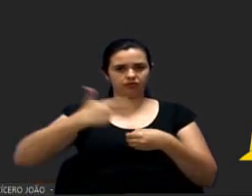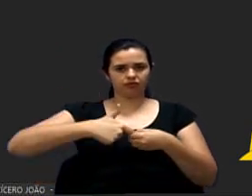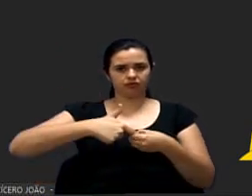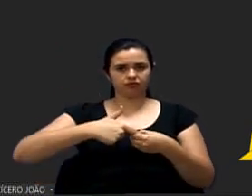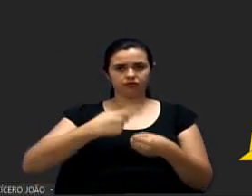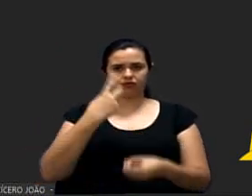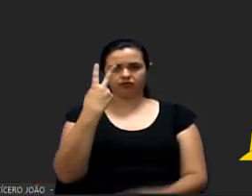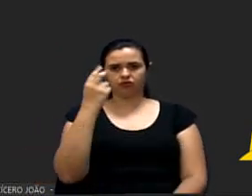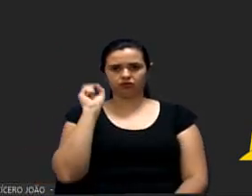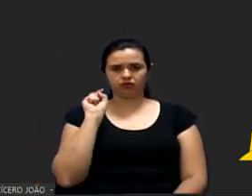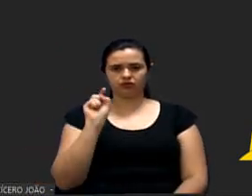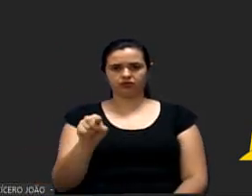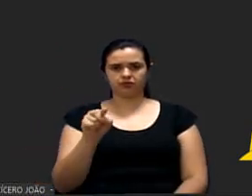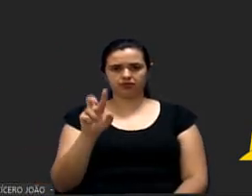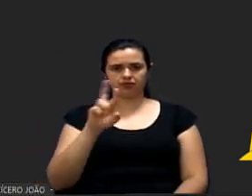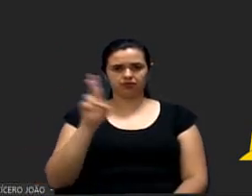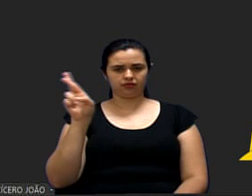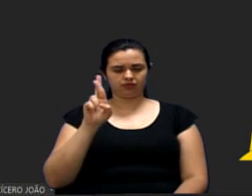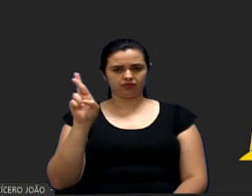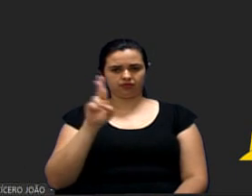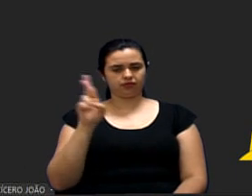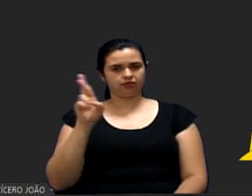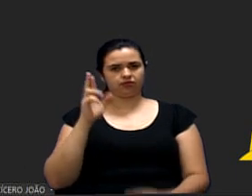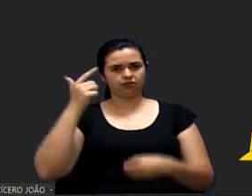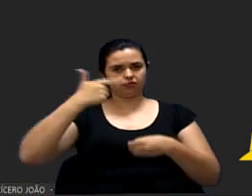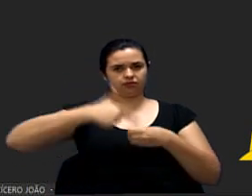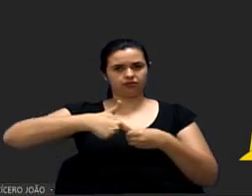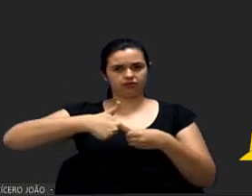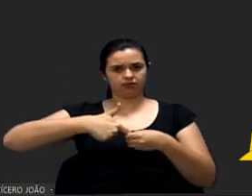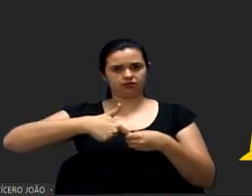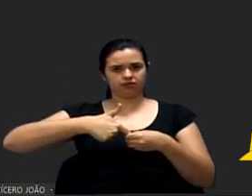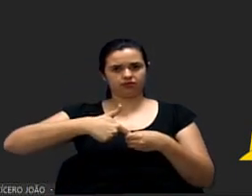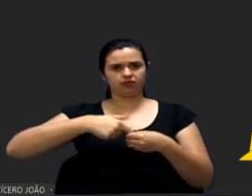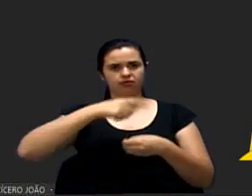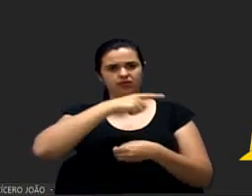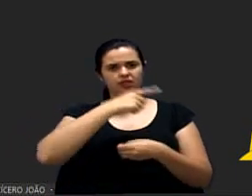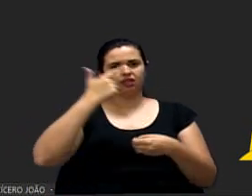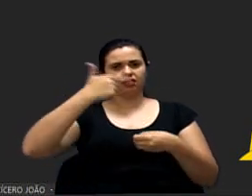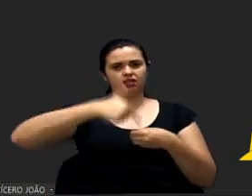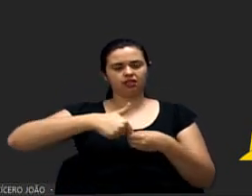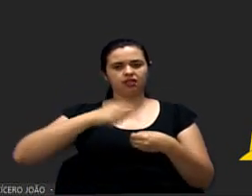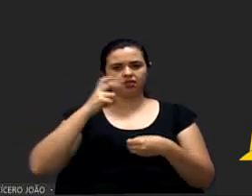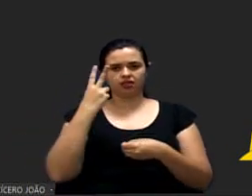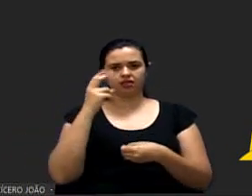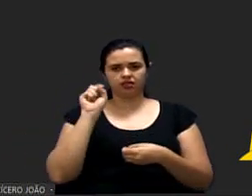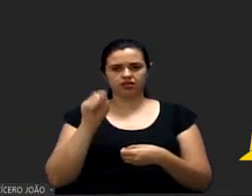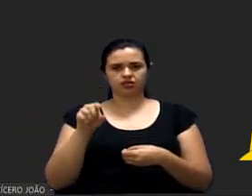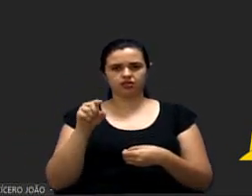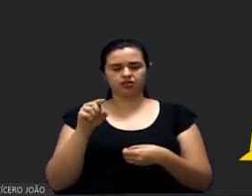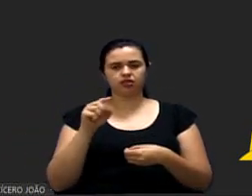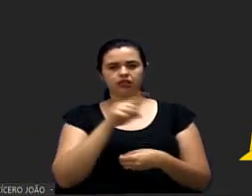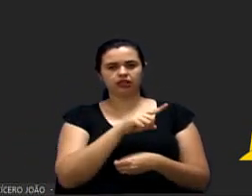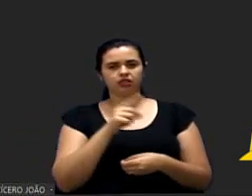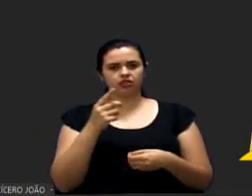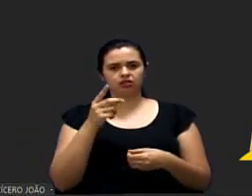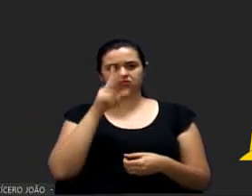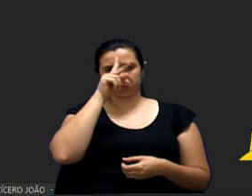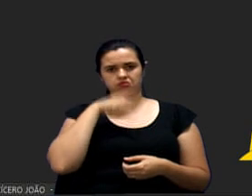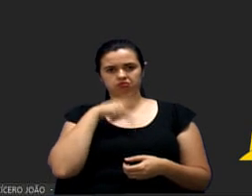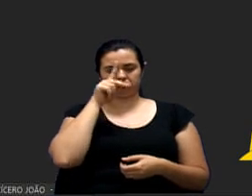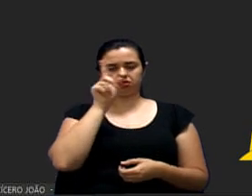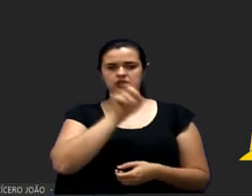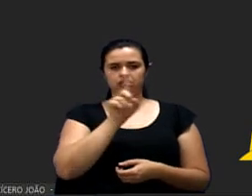fazendo campanha. Esse vereador gasta gasolina trabalhando para a população, atendendo a população todos os dias na